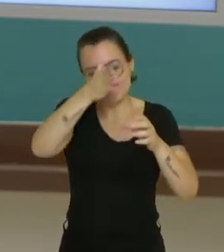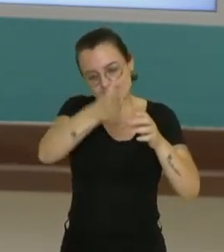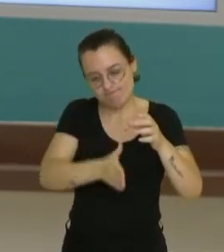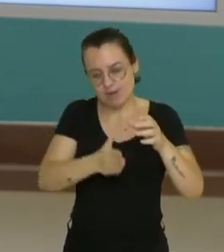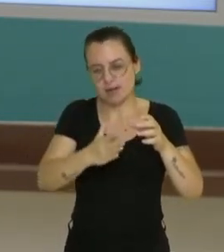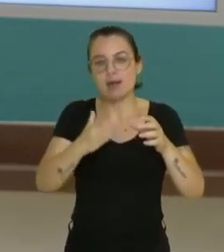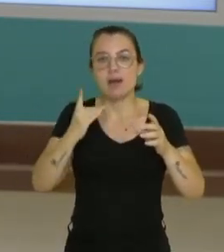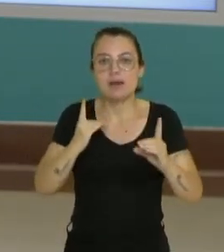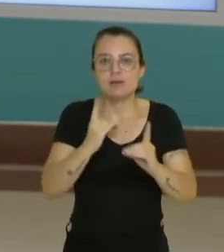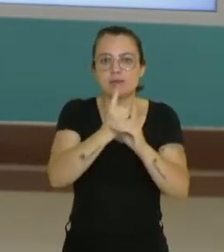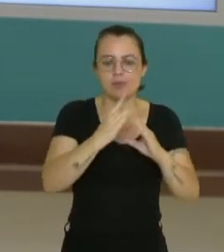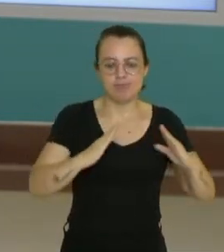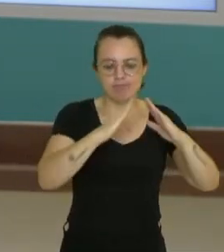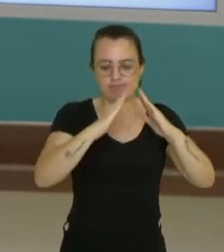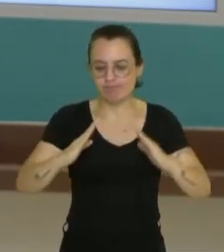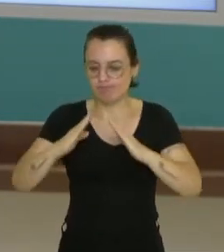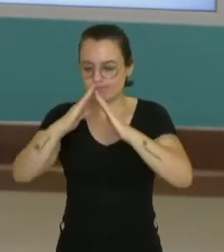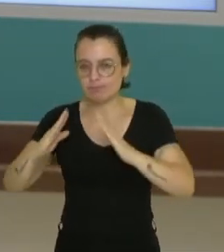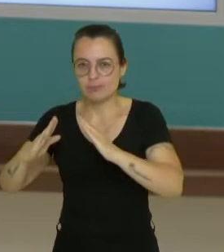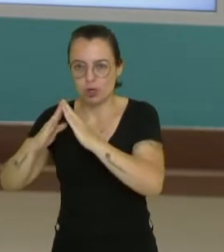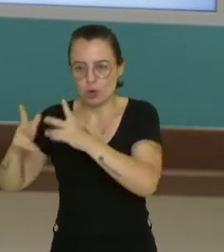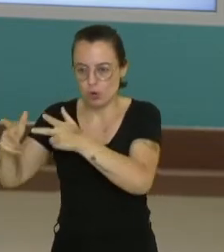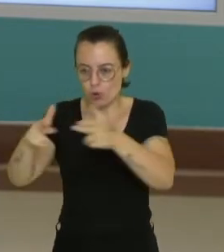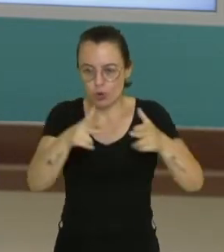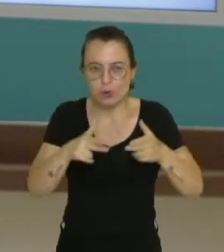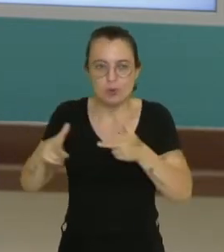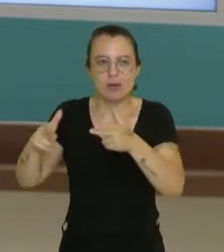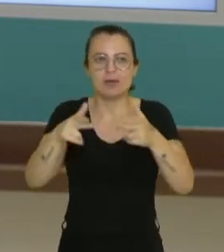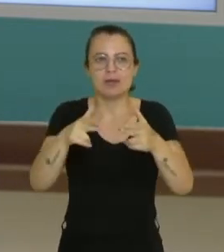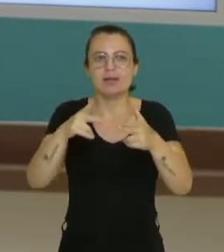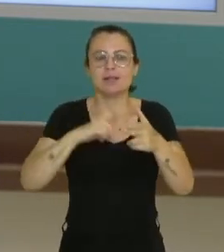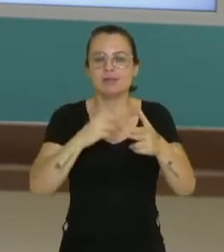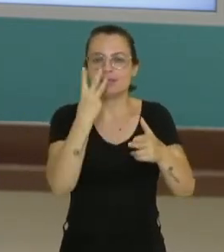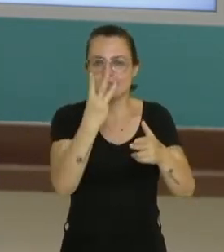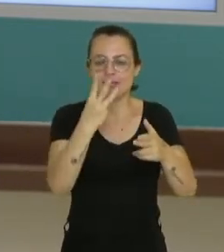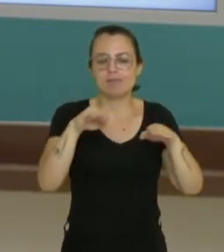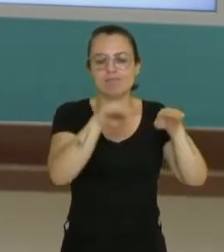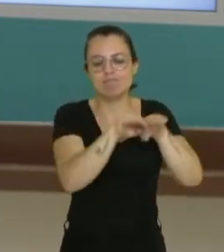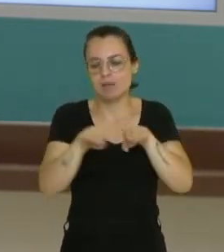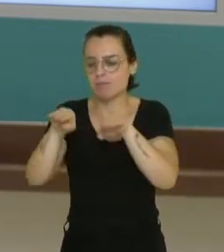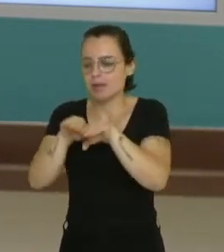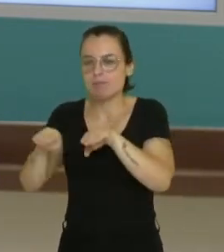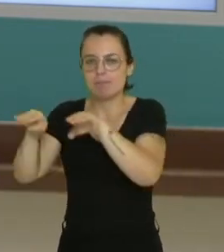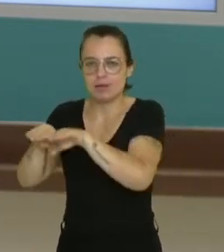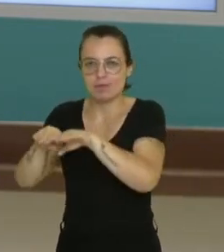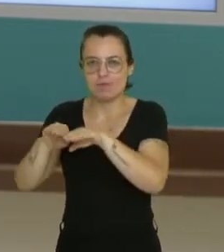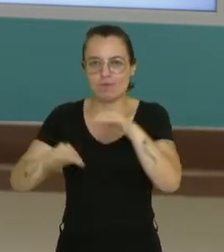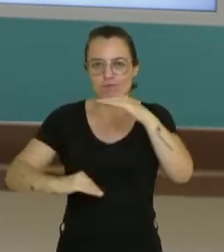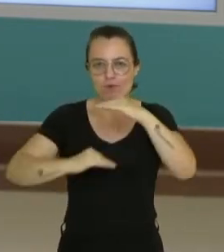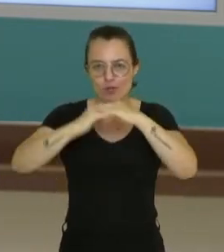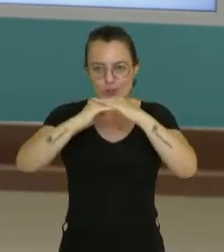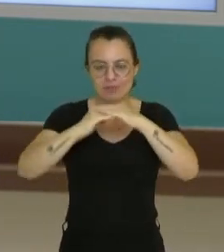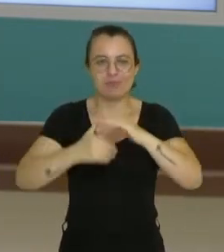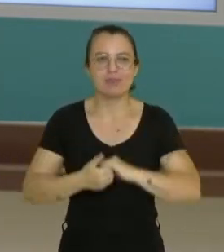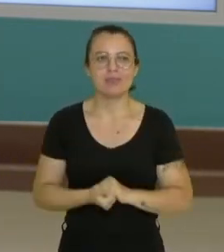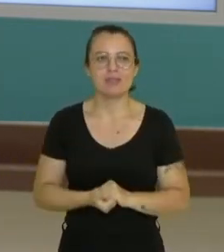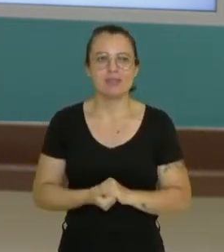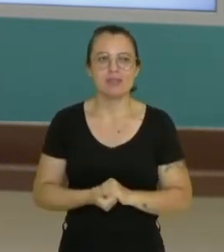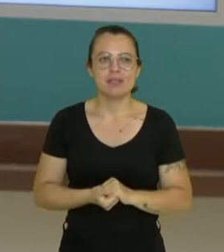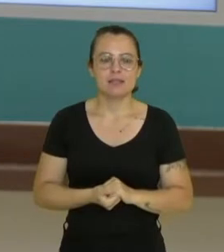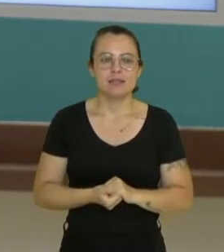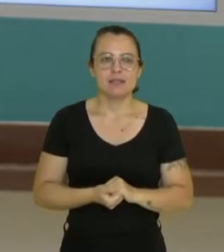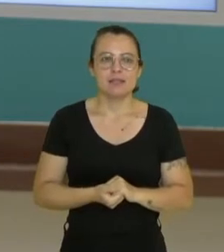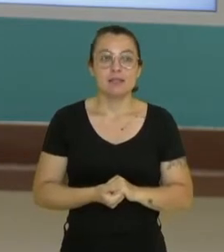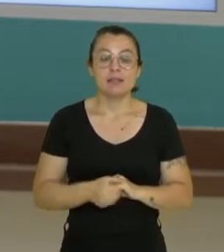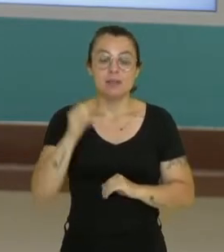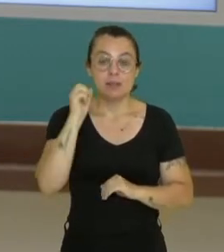pirâmides iguais. Por isso que eu estou dizendo que os 3 volumes são iguais. Então, se o volume do prisma é igual a